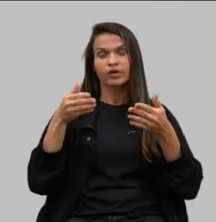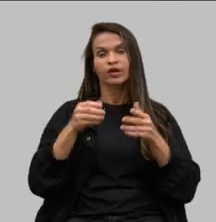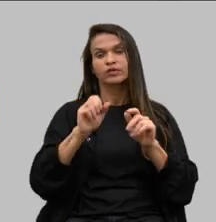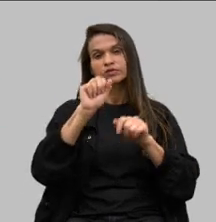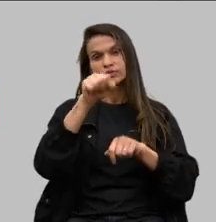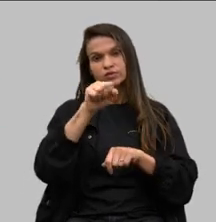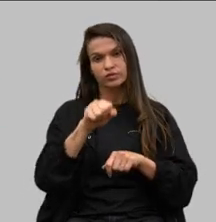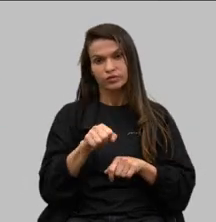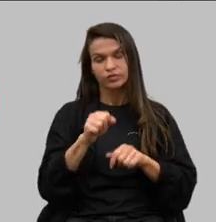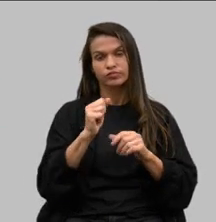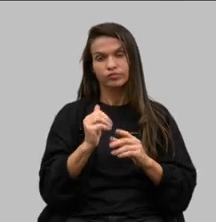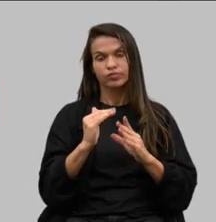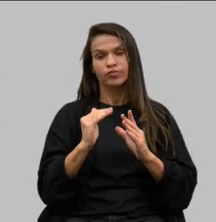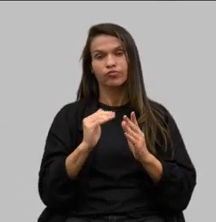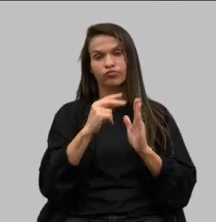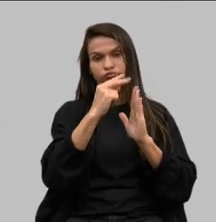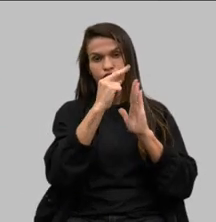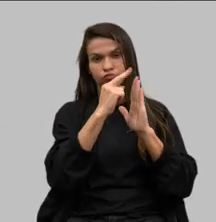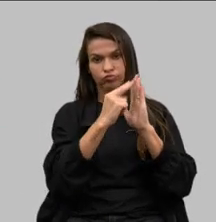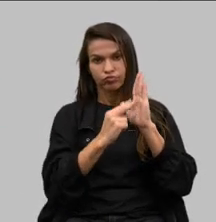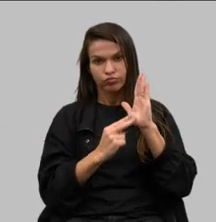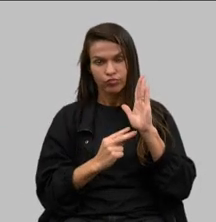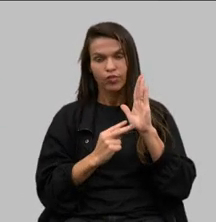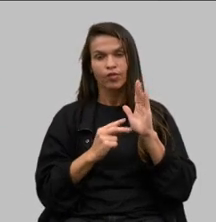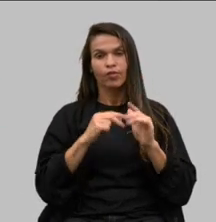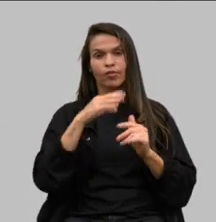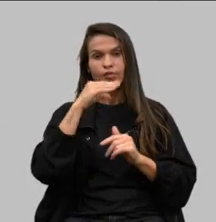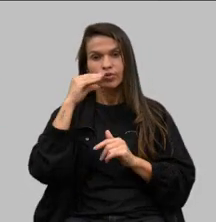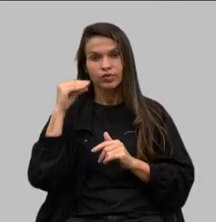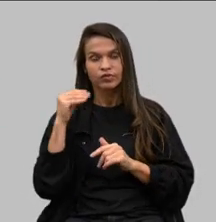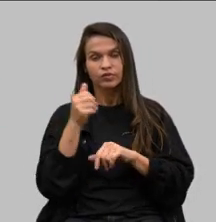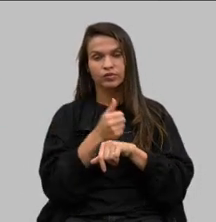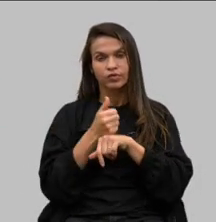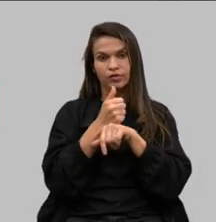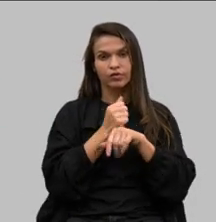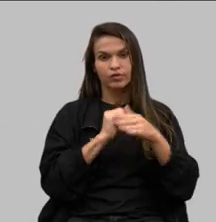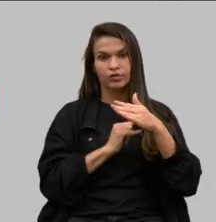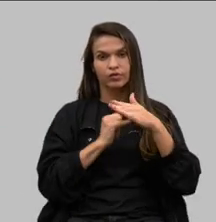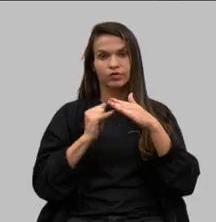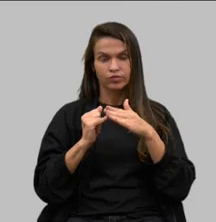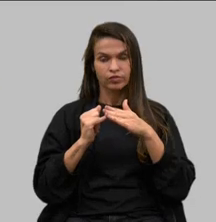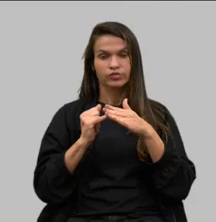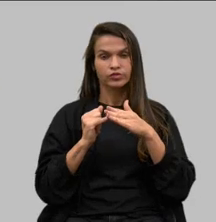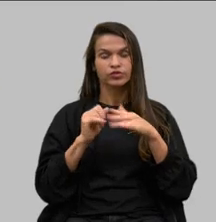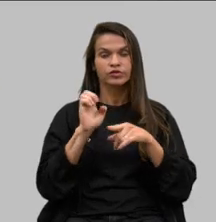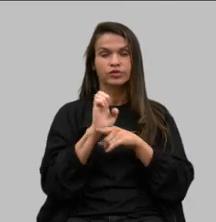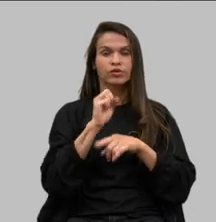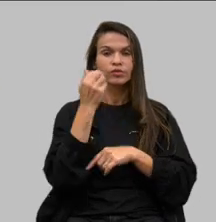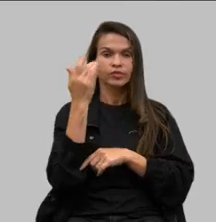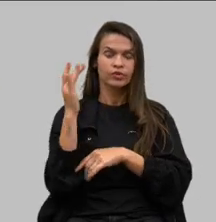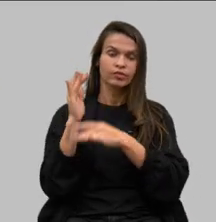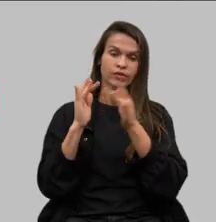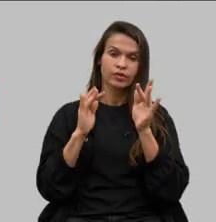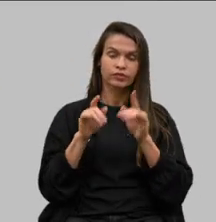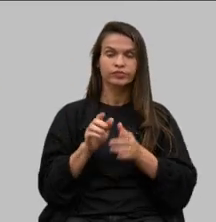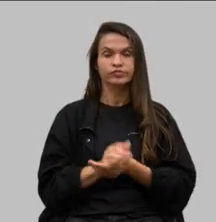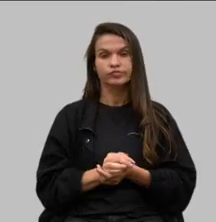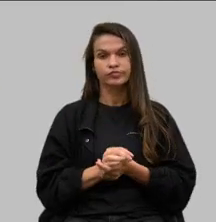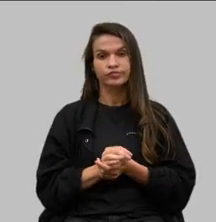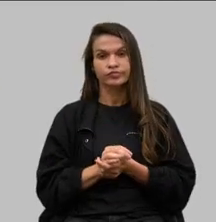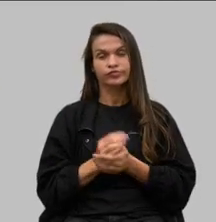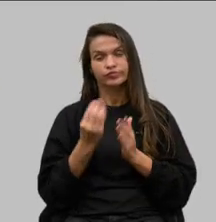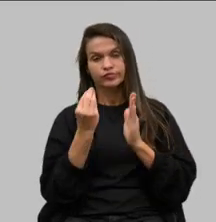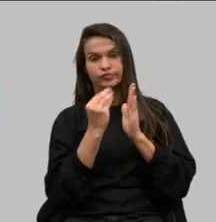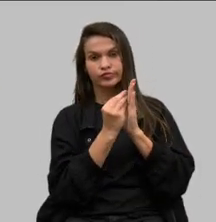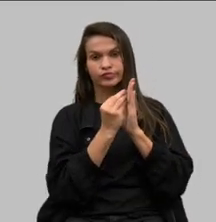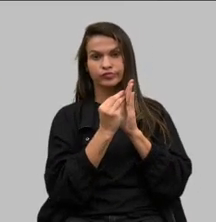emissão do parecer por servidores de carreira da fundação Estadual do meio ambiente Nós lançamos também esse